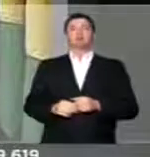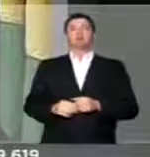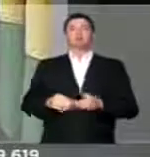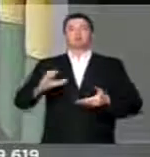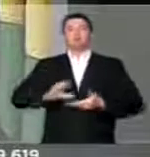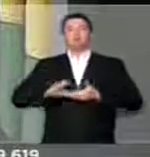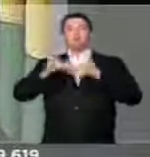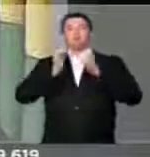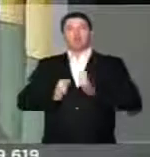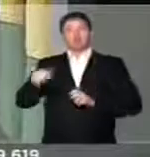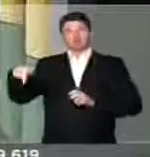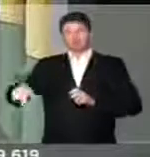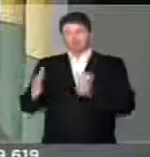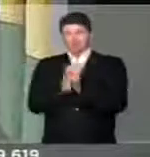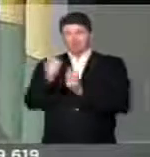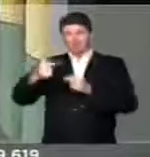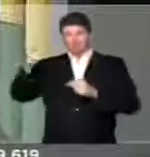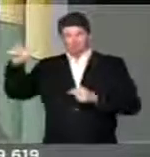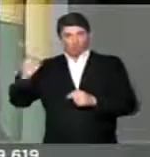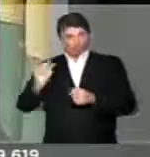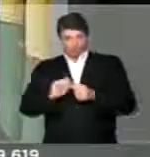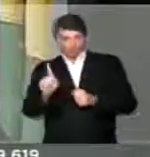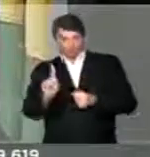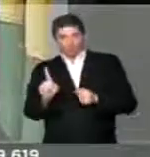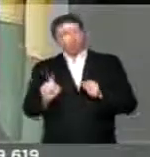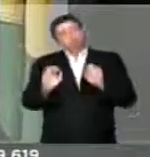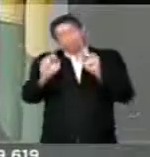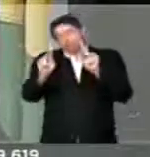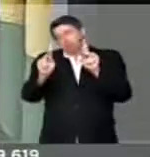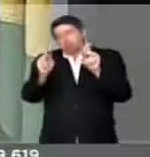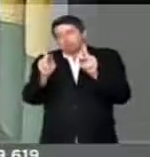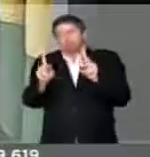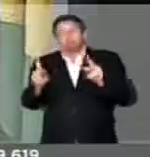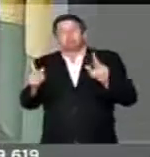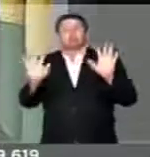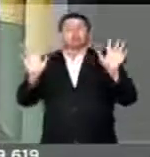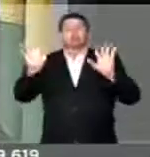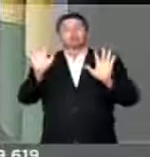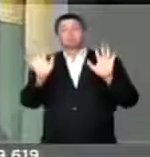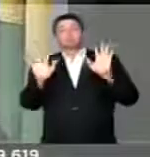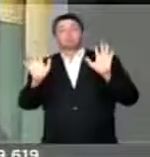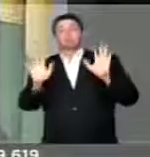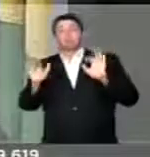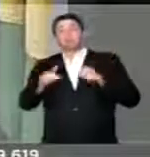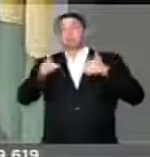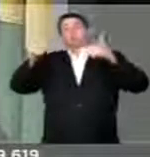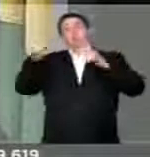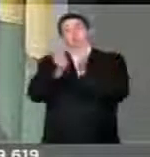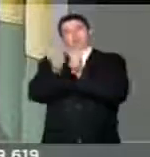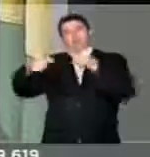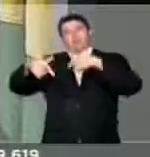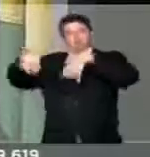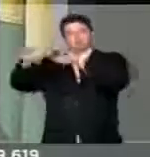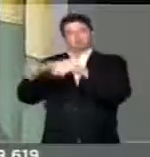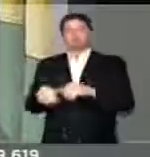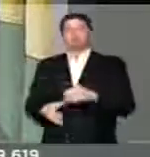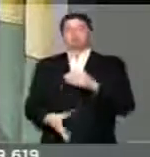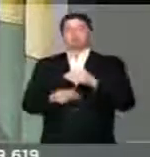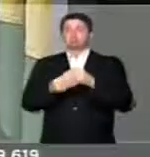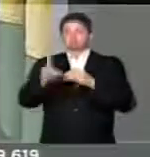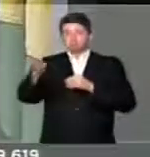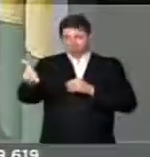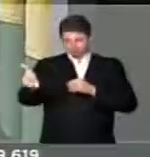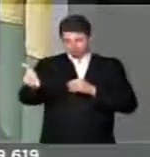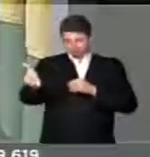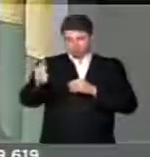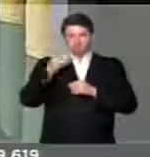os partidos políticos não fizerem, aí é uma questão de iniciativa do partido. Concedo a palavra,